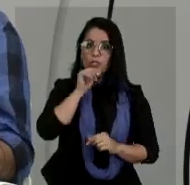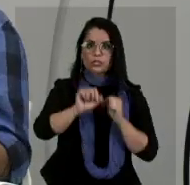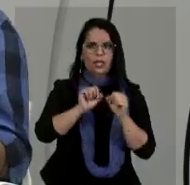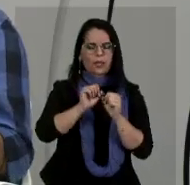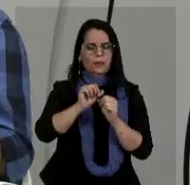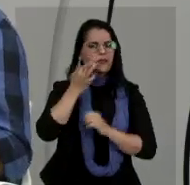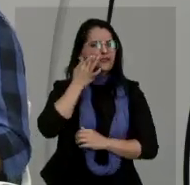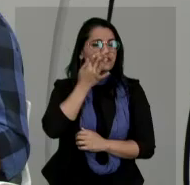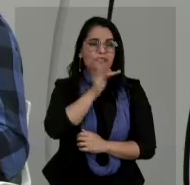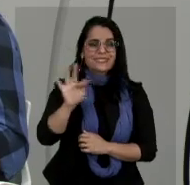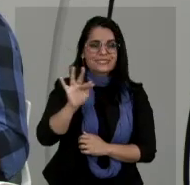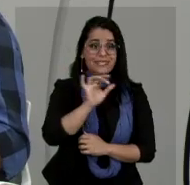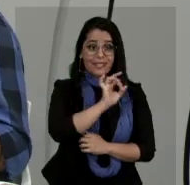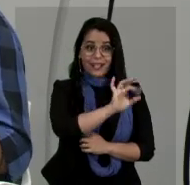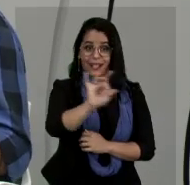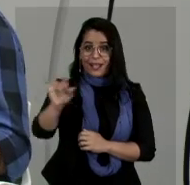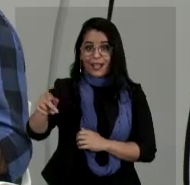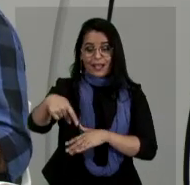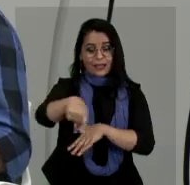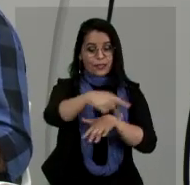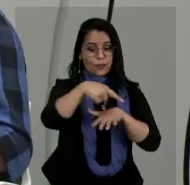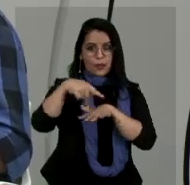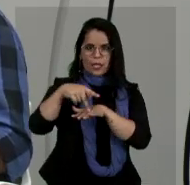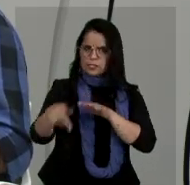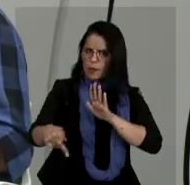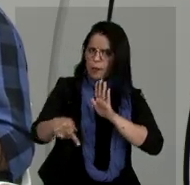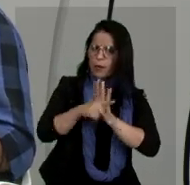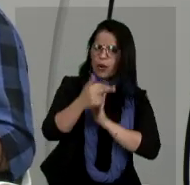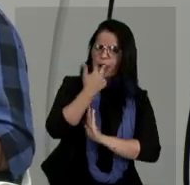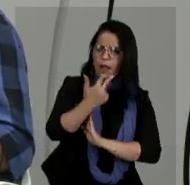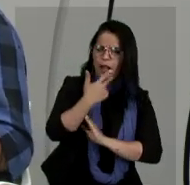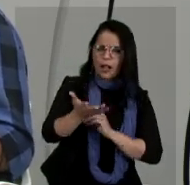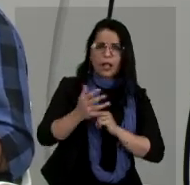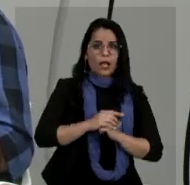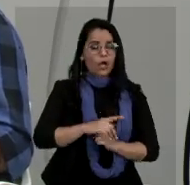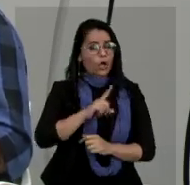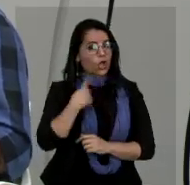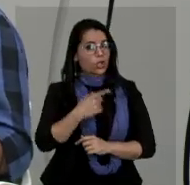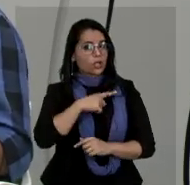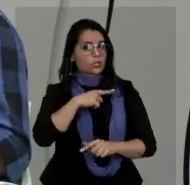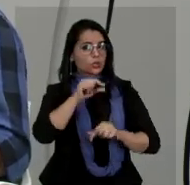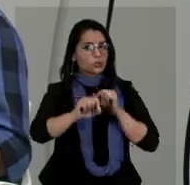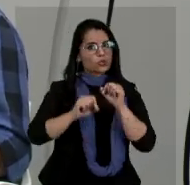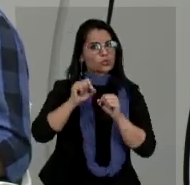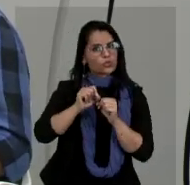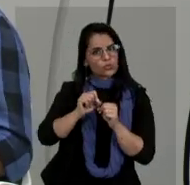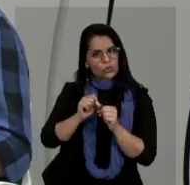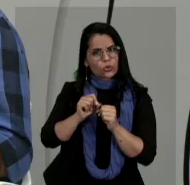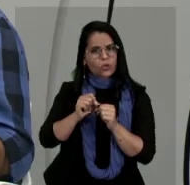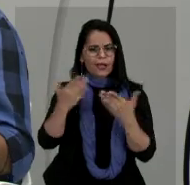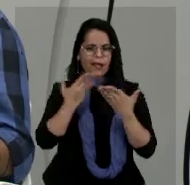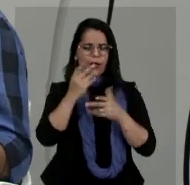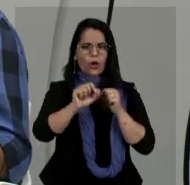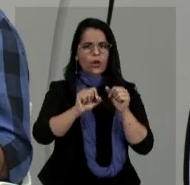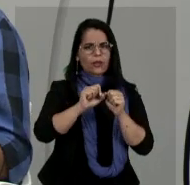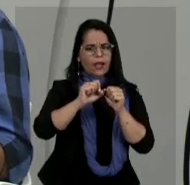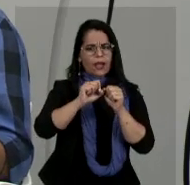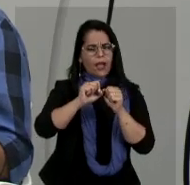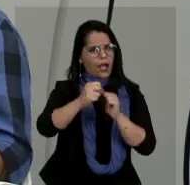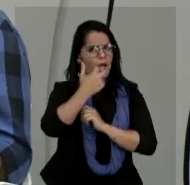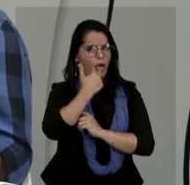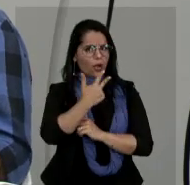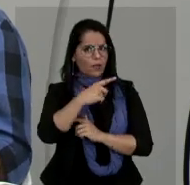sinais francesa. Então, cada país ele tem a sua própria língua. Nós temos como, nós falamos agora que é uma língua que tem